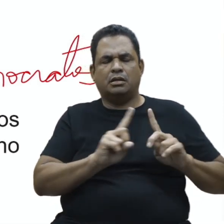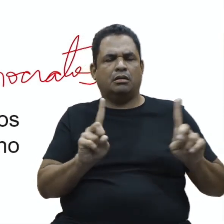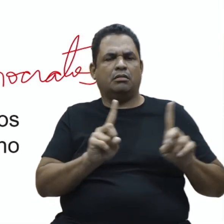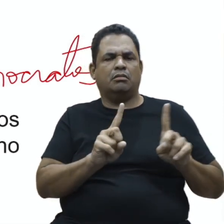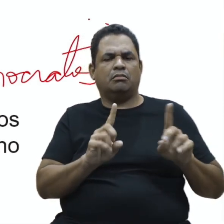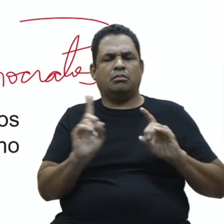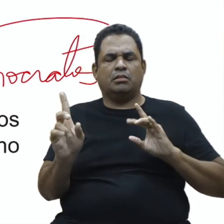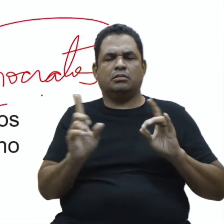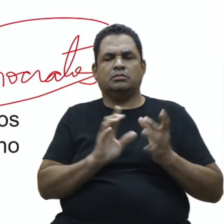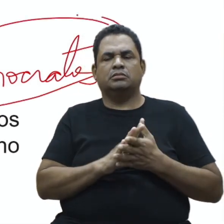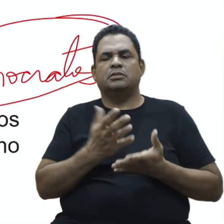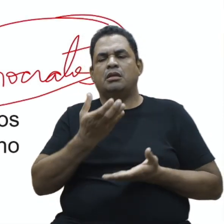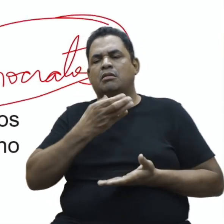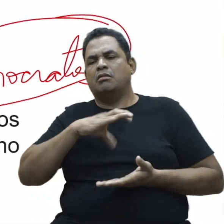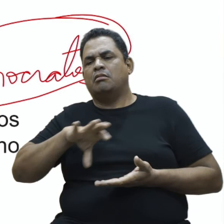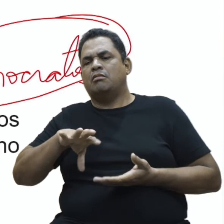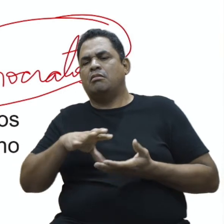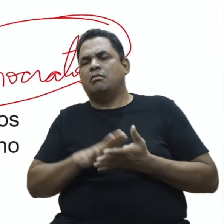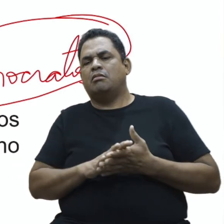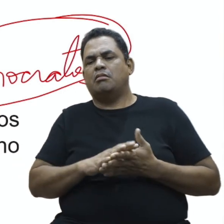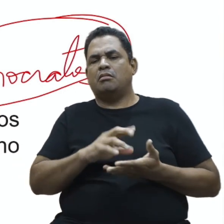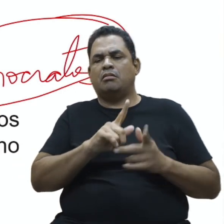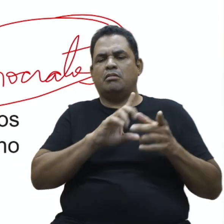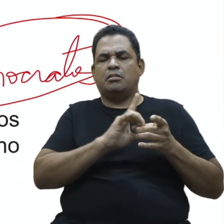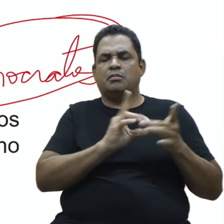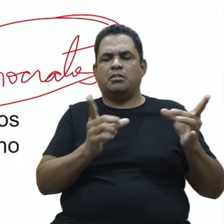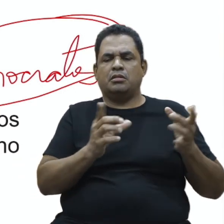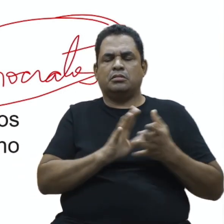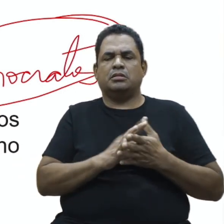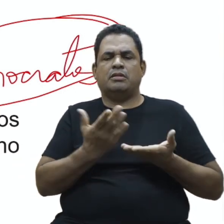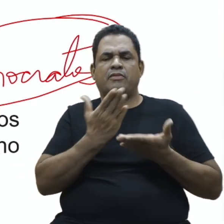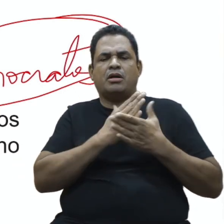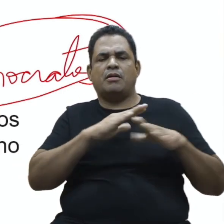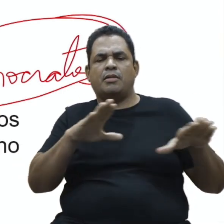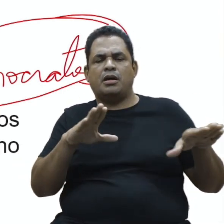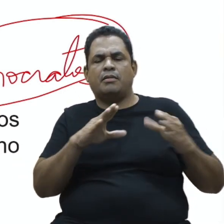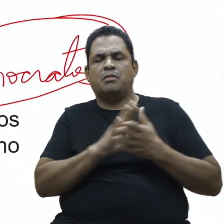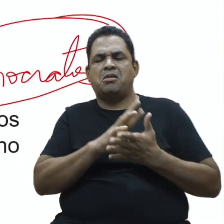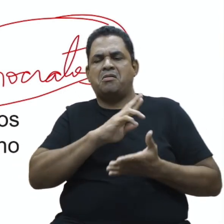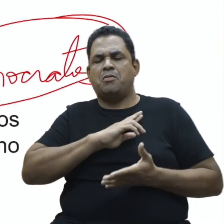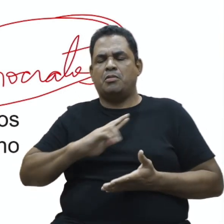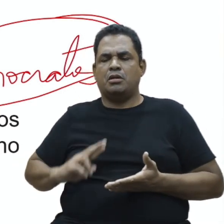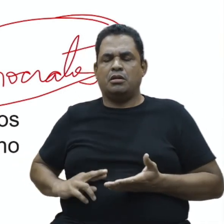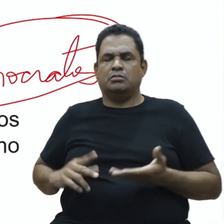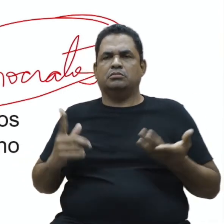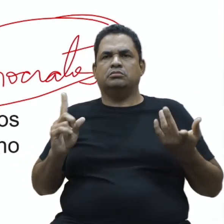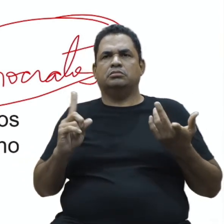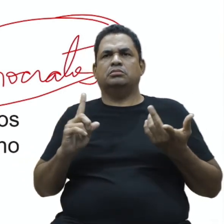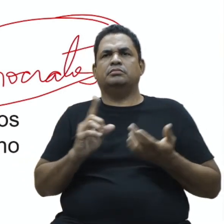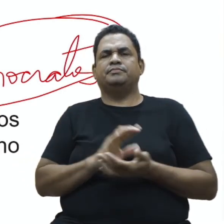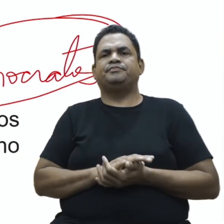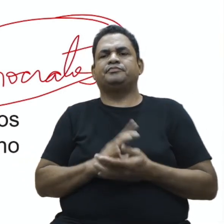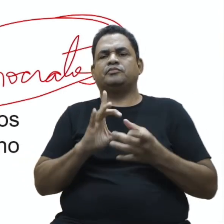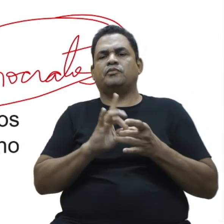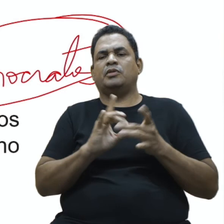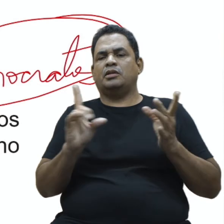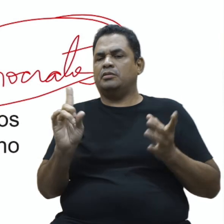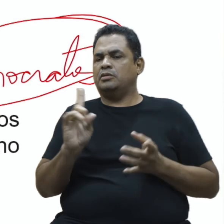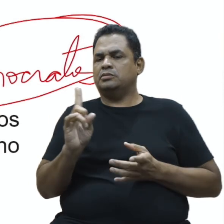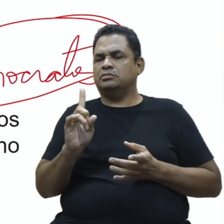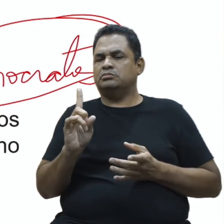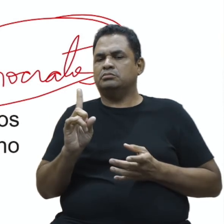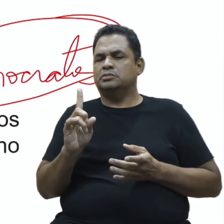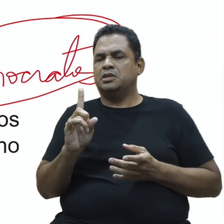Eu quero que os democratas agora dominem e vamos destruir os republicanos. Gente, uma democracia não é assim que funcionam